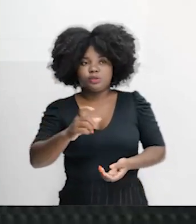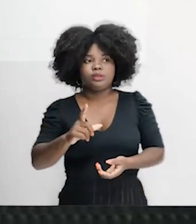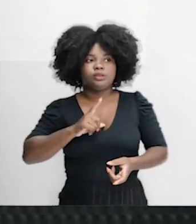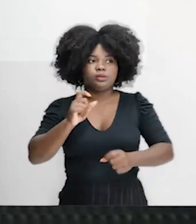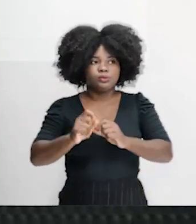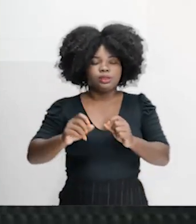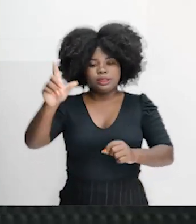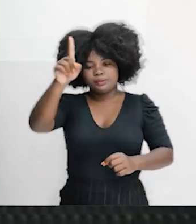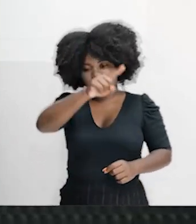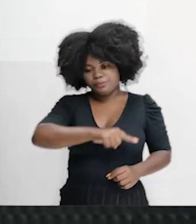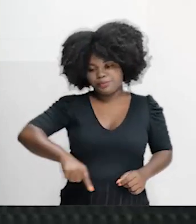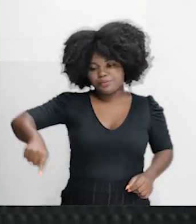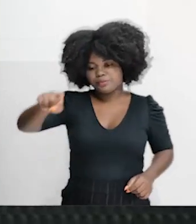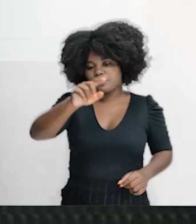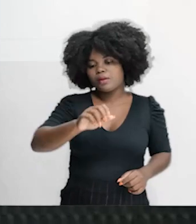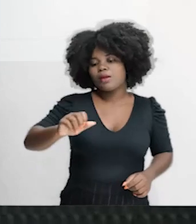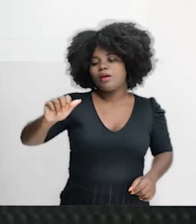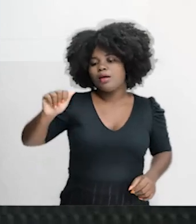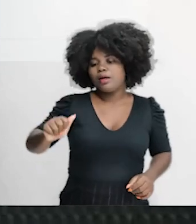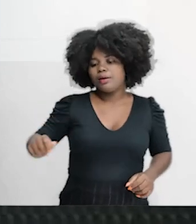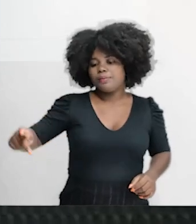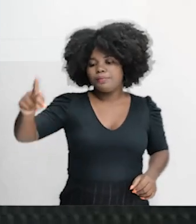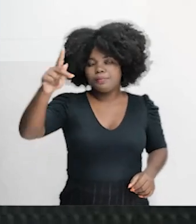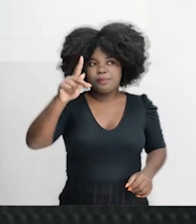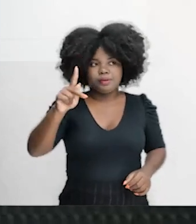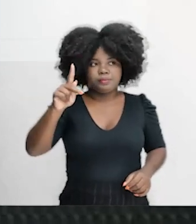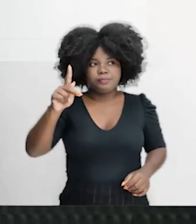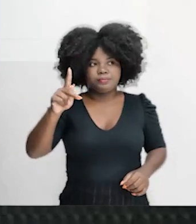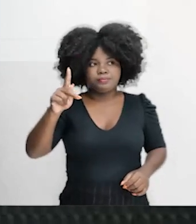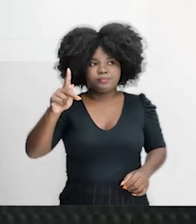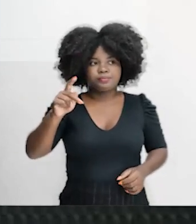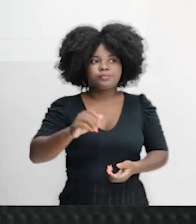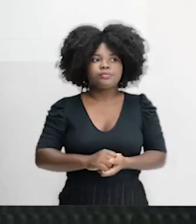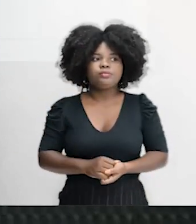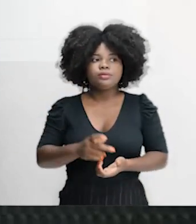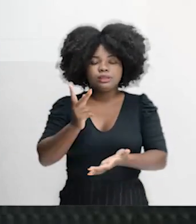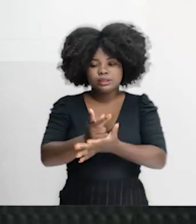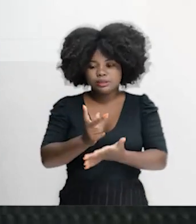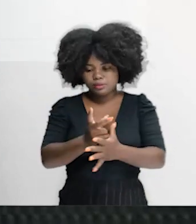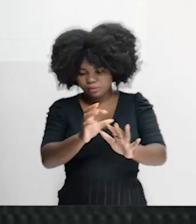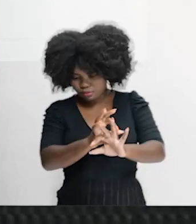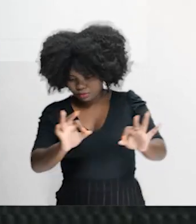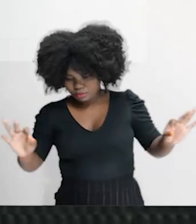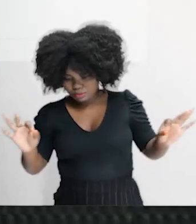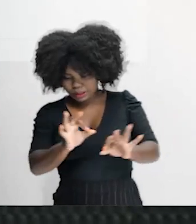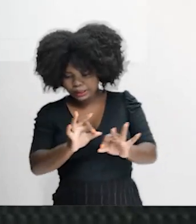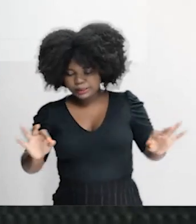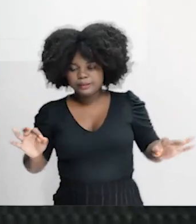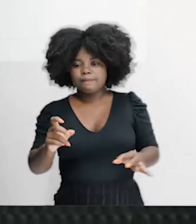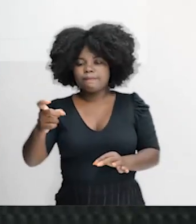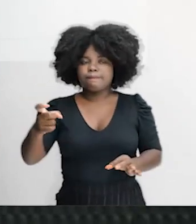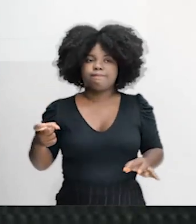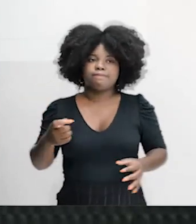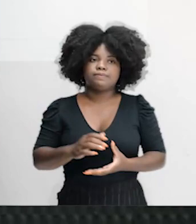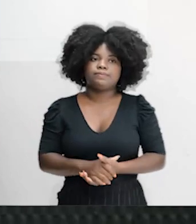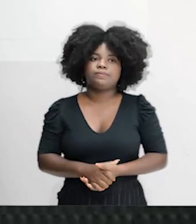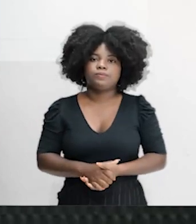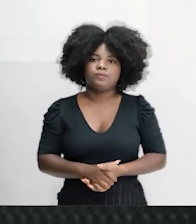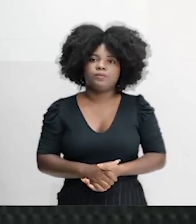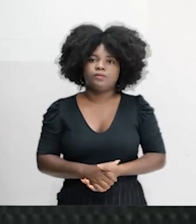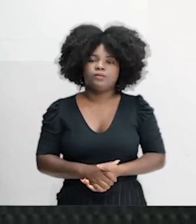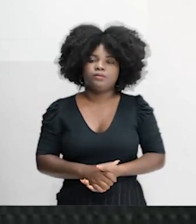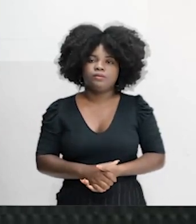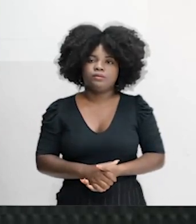arco AP, você sabe que os arcos, né, eles sempre partem aqui da origem, né, do zero, e vão no sentido, podem no